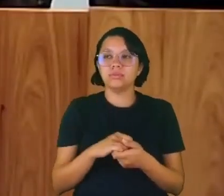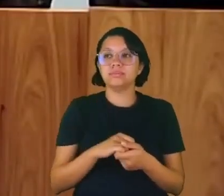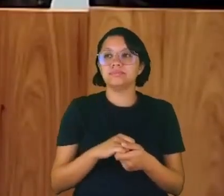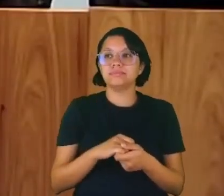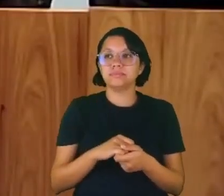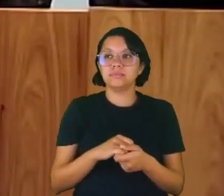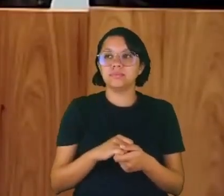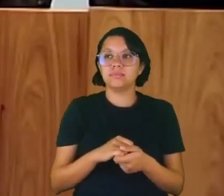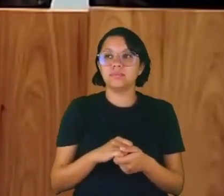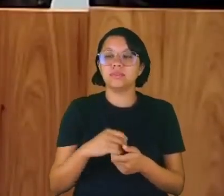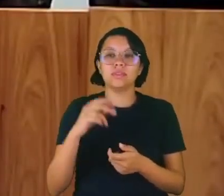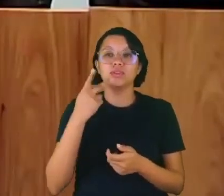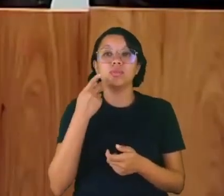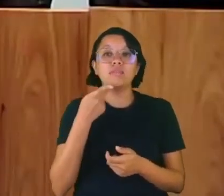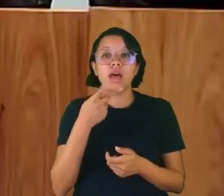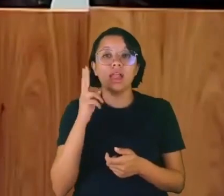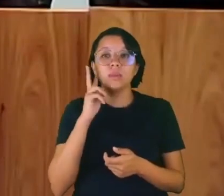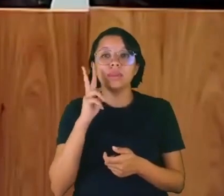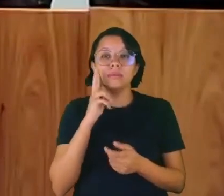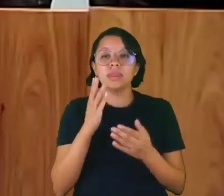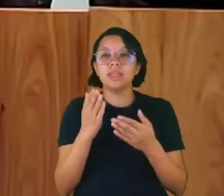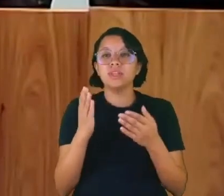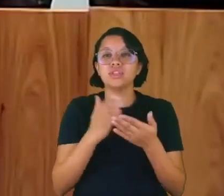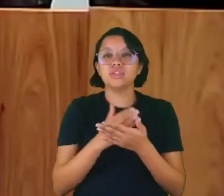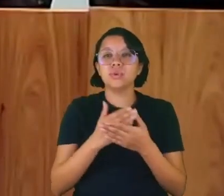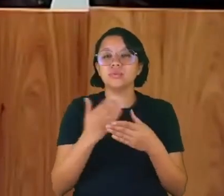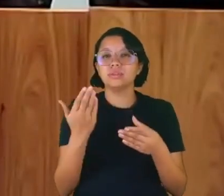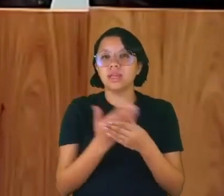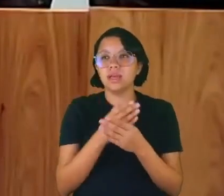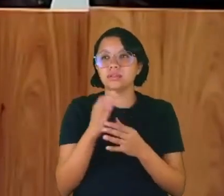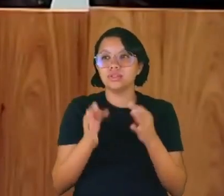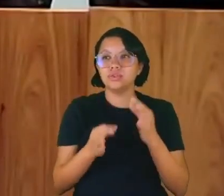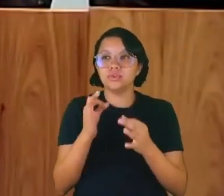sua fala lembrei de alguns casos da Justiça Federal também, que